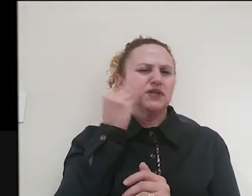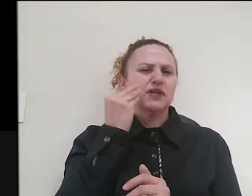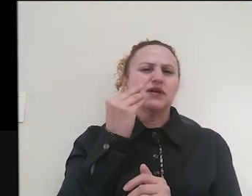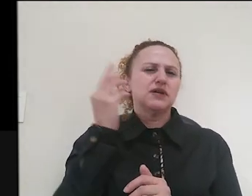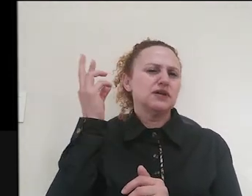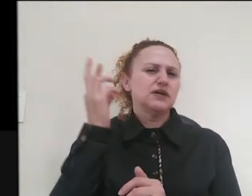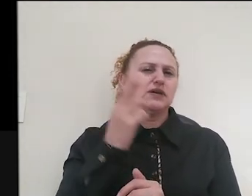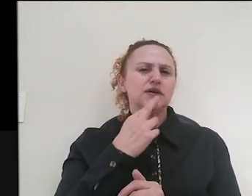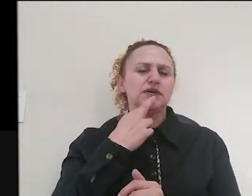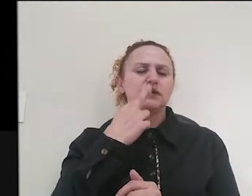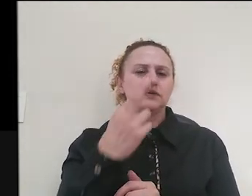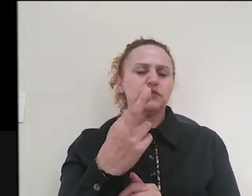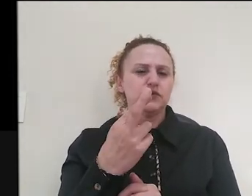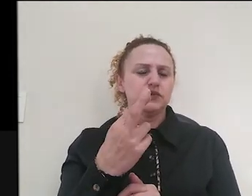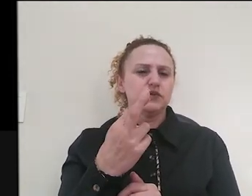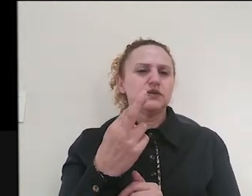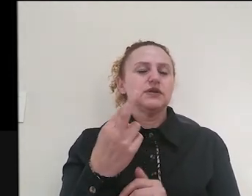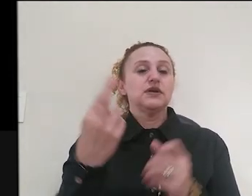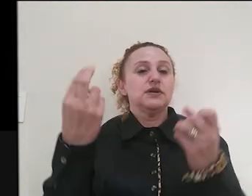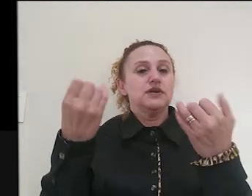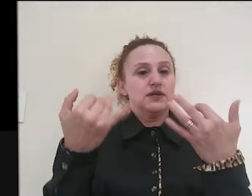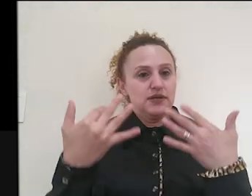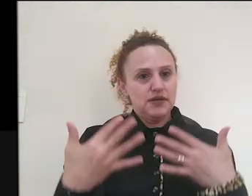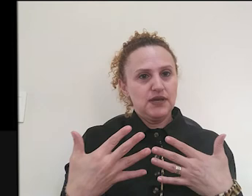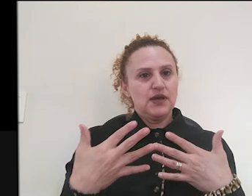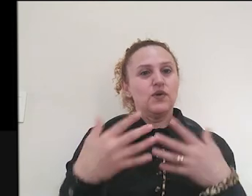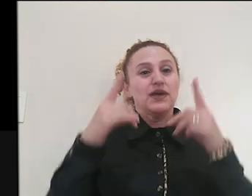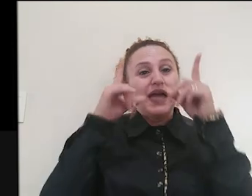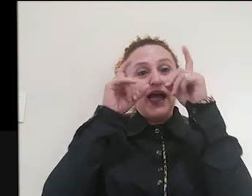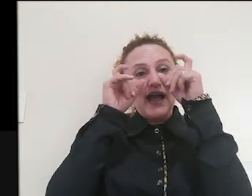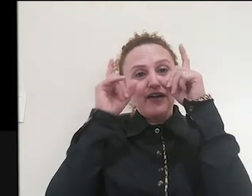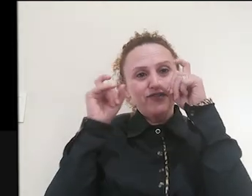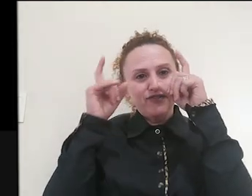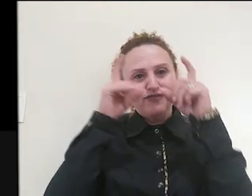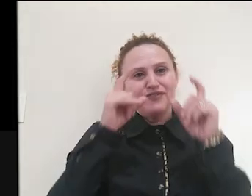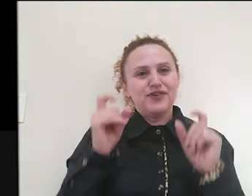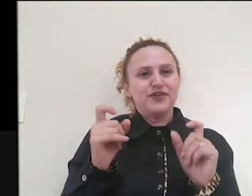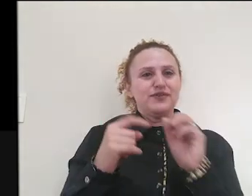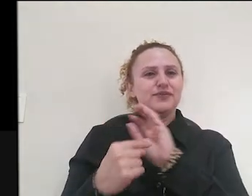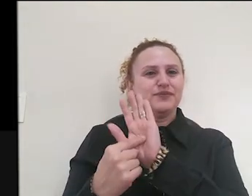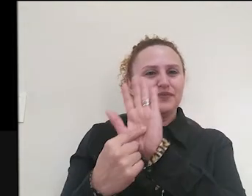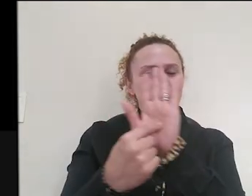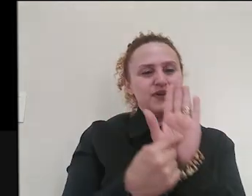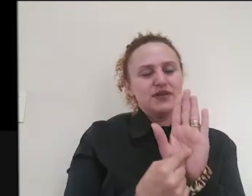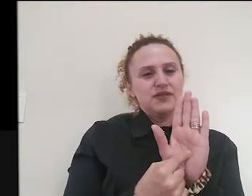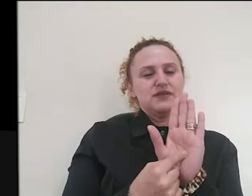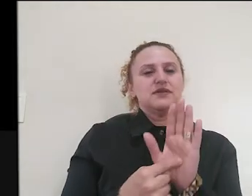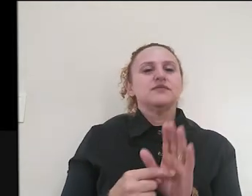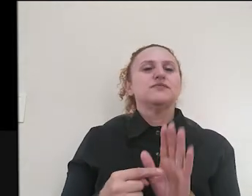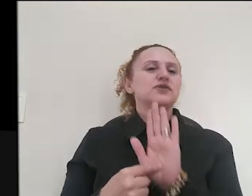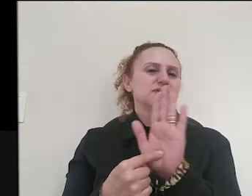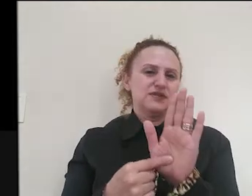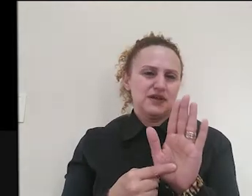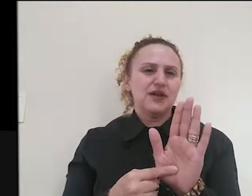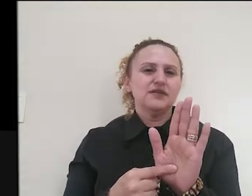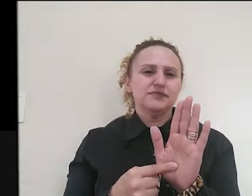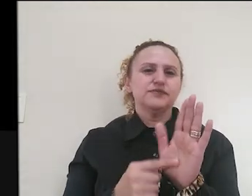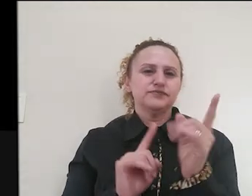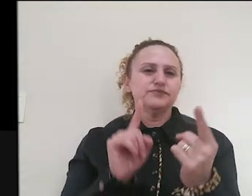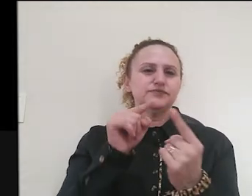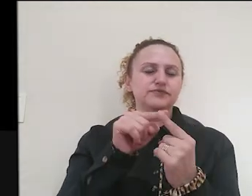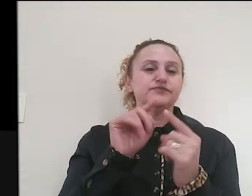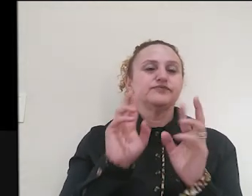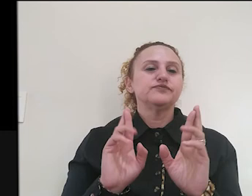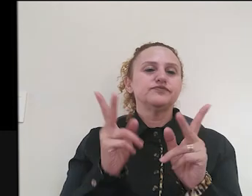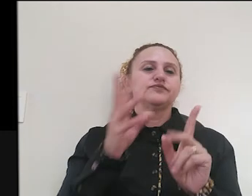essa definição que a fotografia dá, querendo, então, trazer uma função diferente para a arte. Sobre isso,